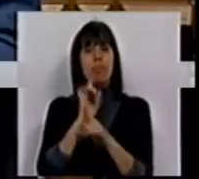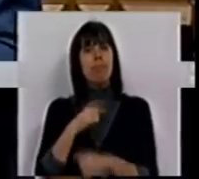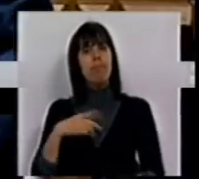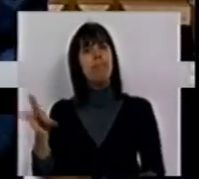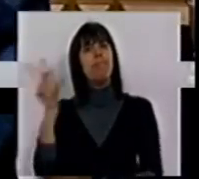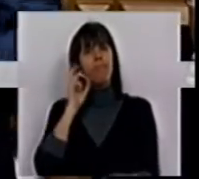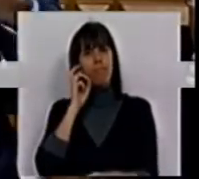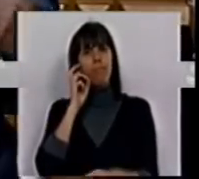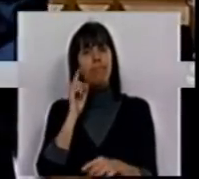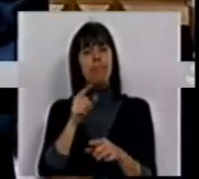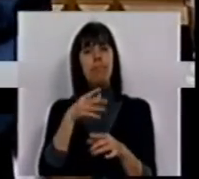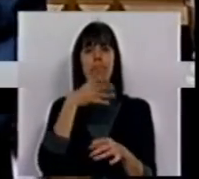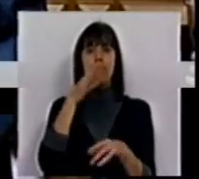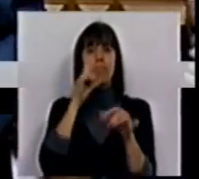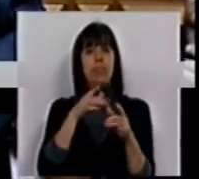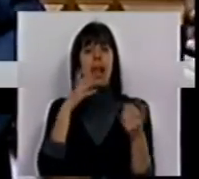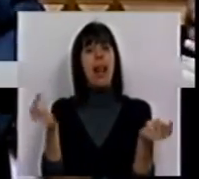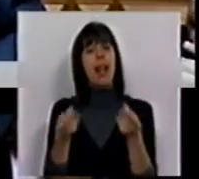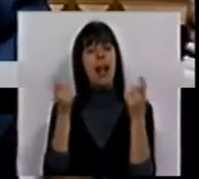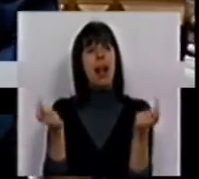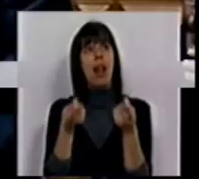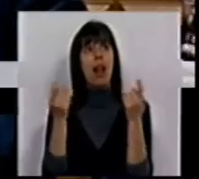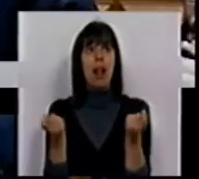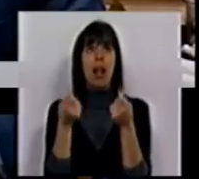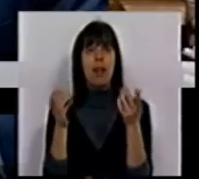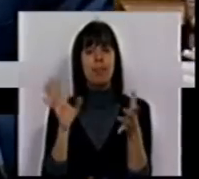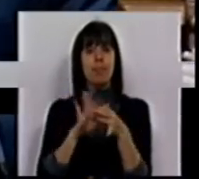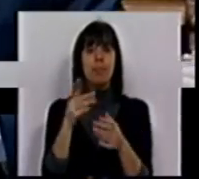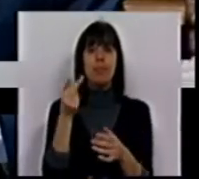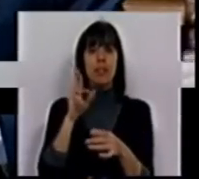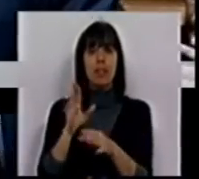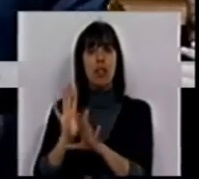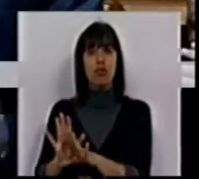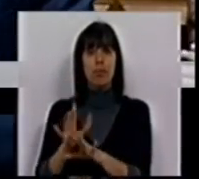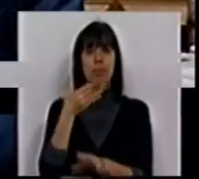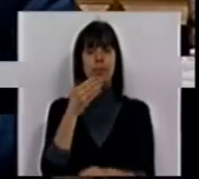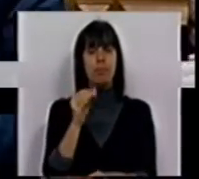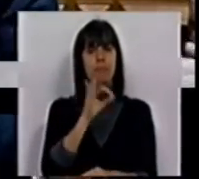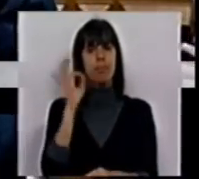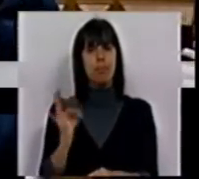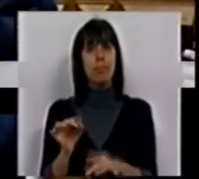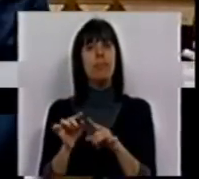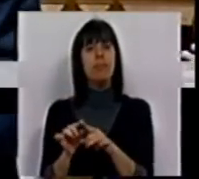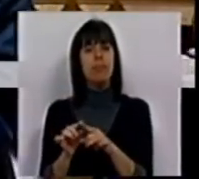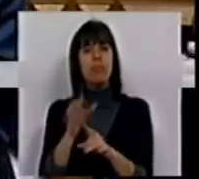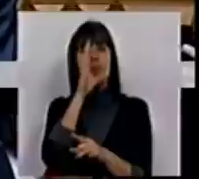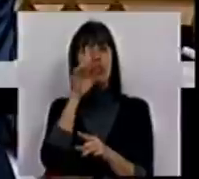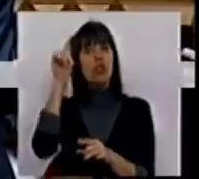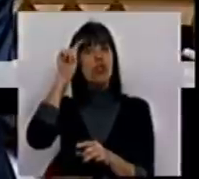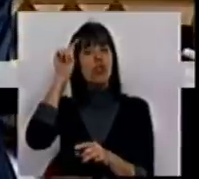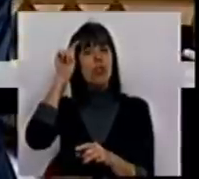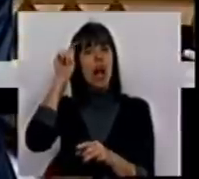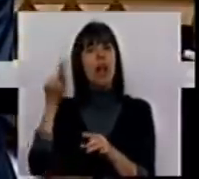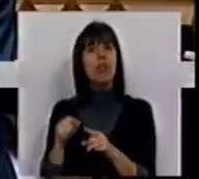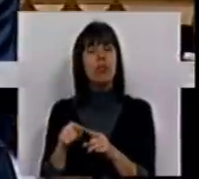Estava a ouvi-lo exercitar aí a propaganda sobre a taxa de retenção de 70% dos